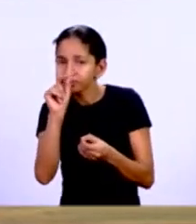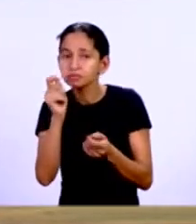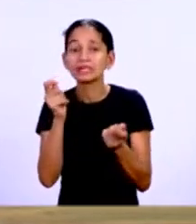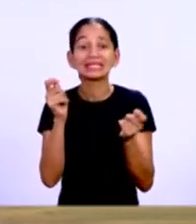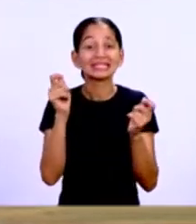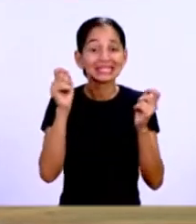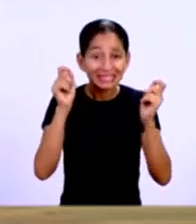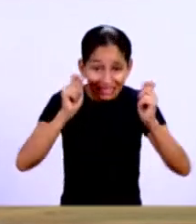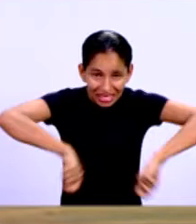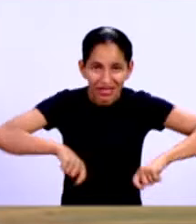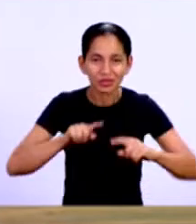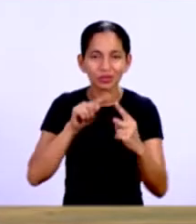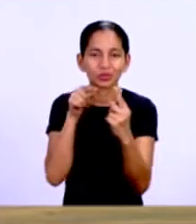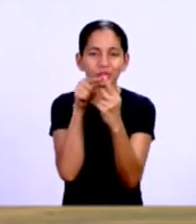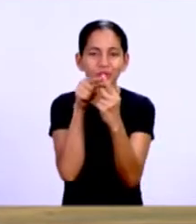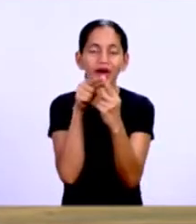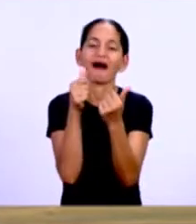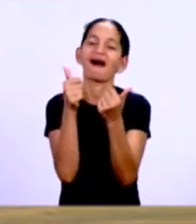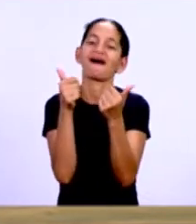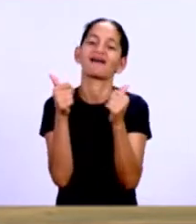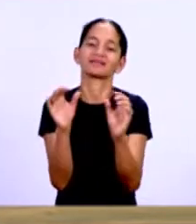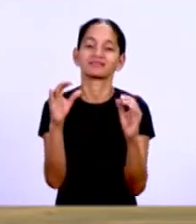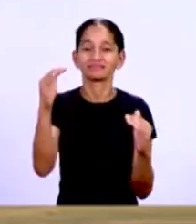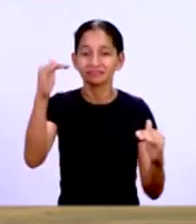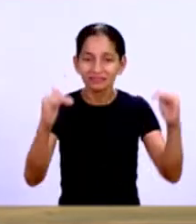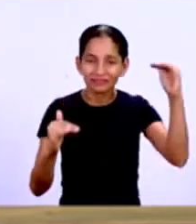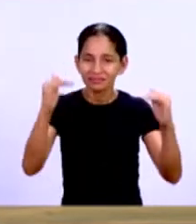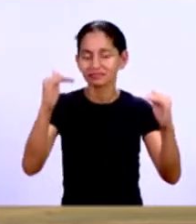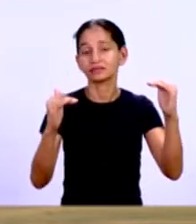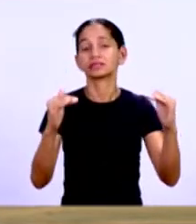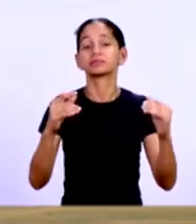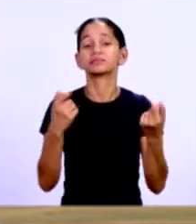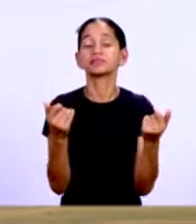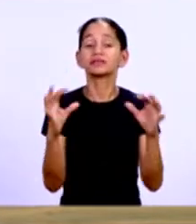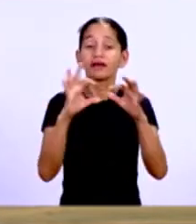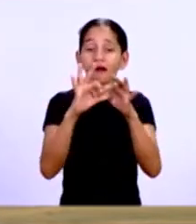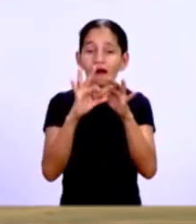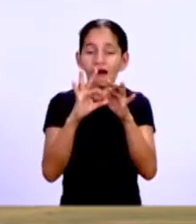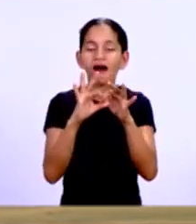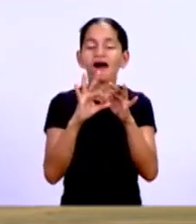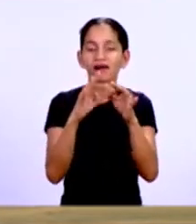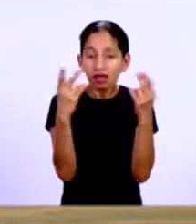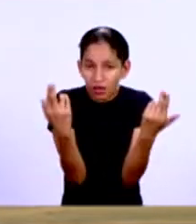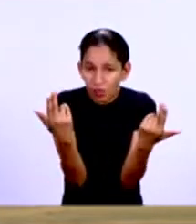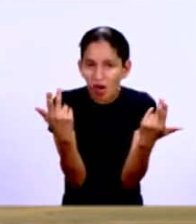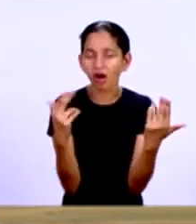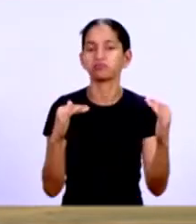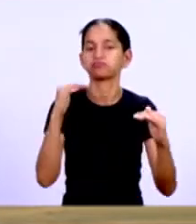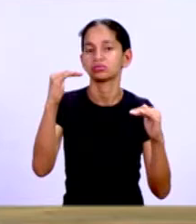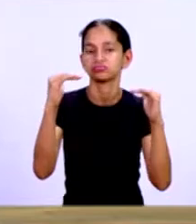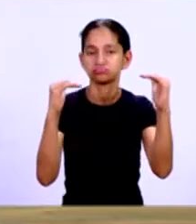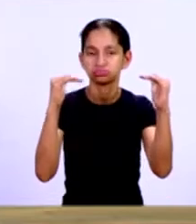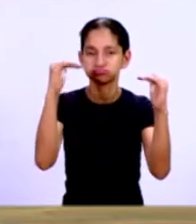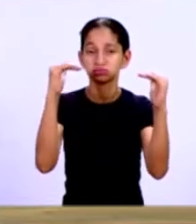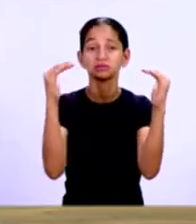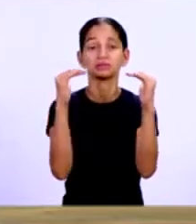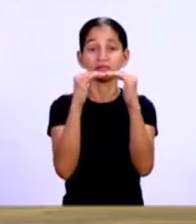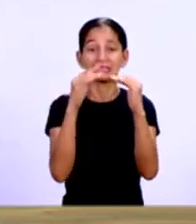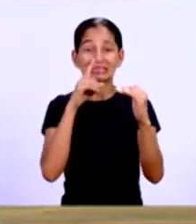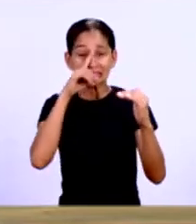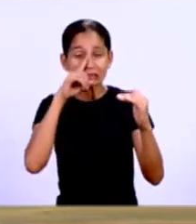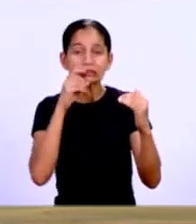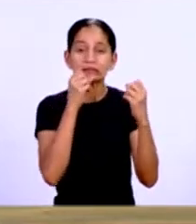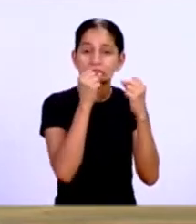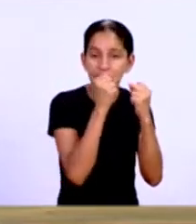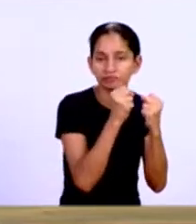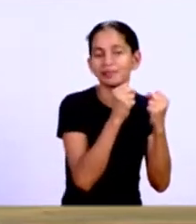certo, quanto que eu vou ganhar? Você nunca pode ter uma relação onde o teu ganho vai ser menor do que o teu prejuízo. Se você está arriscando